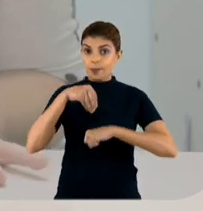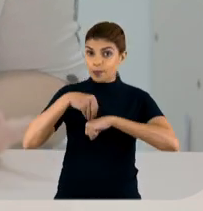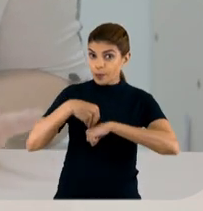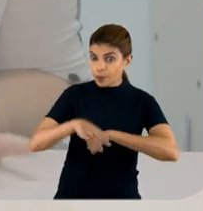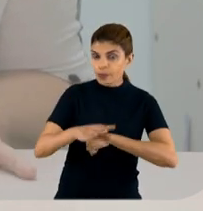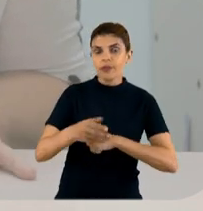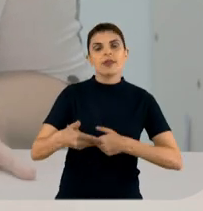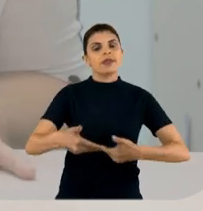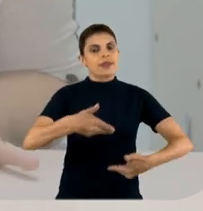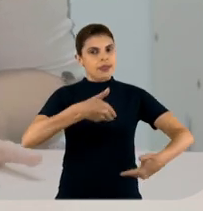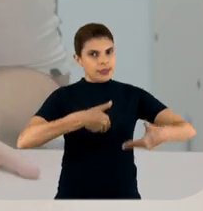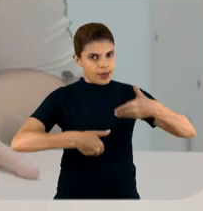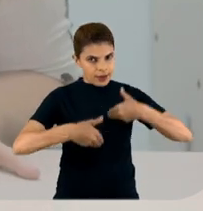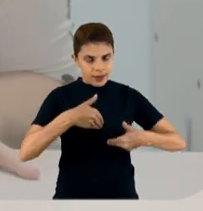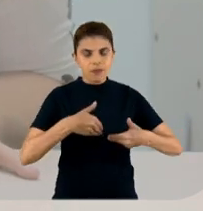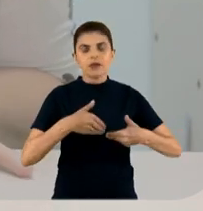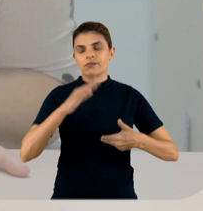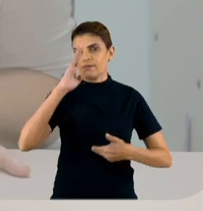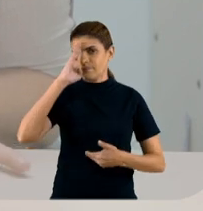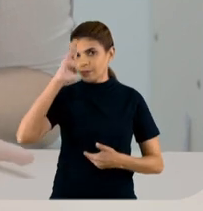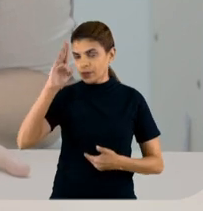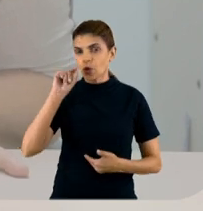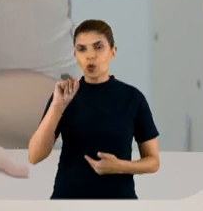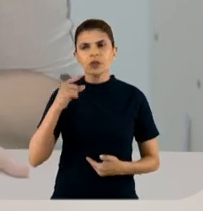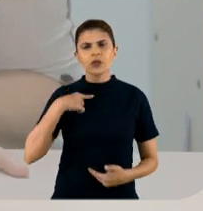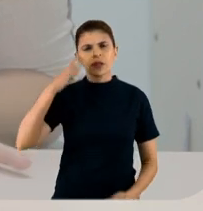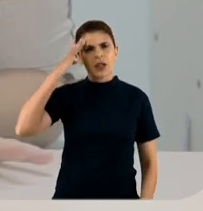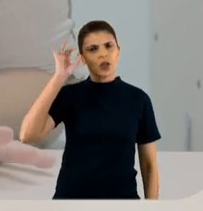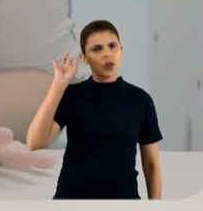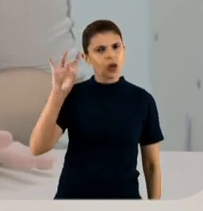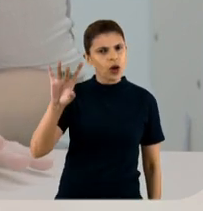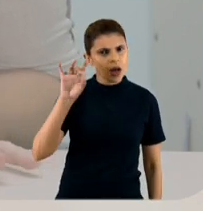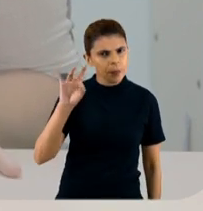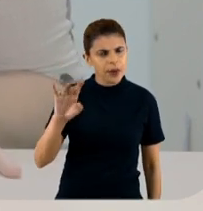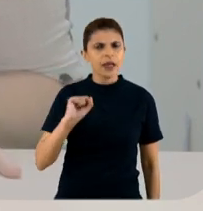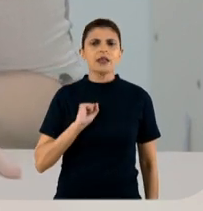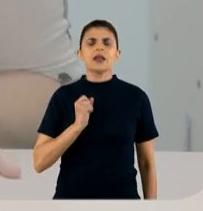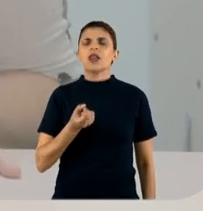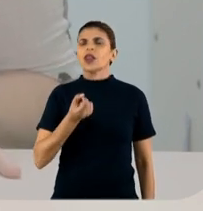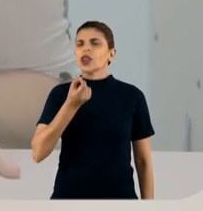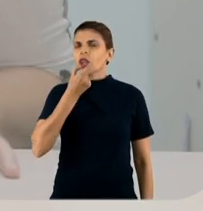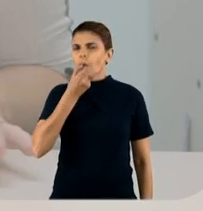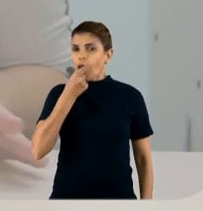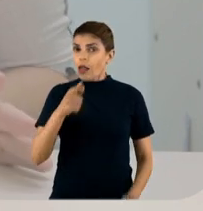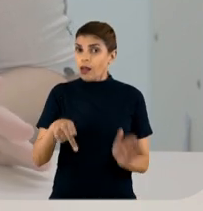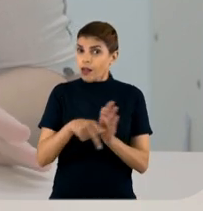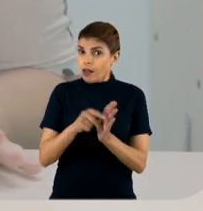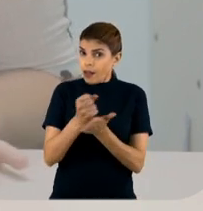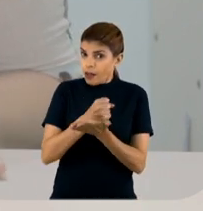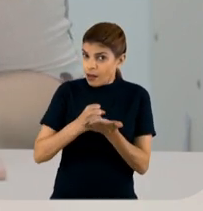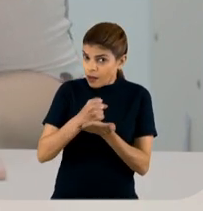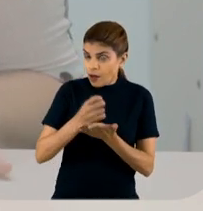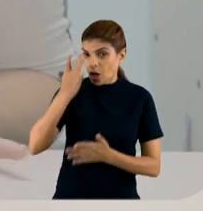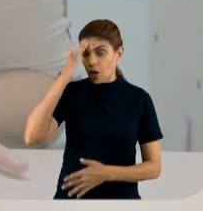a recomendação o tratamento que é preconizado é tá com dor de cabeça Toma um analgésico